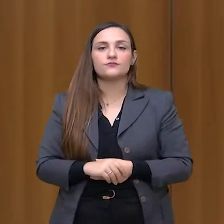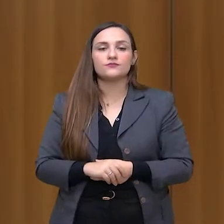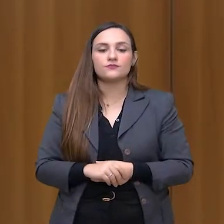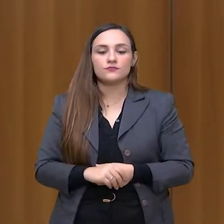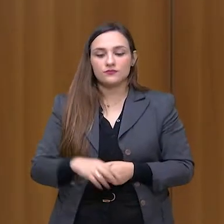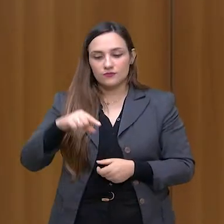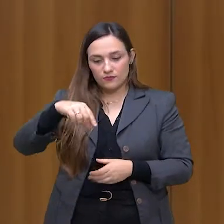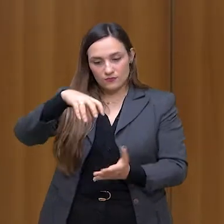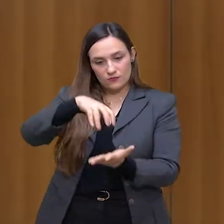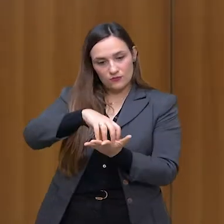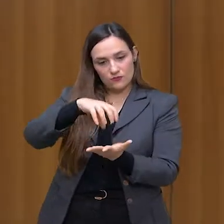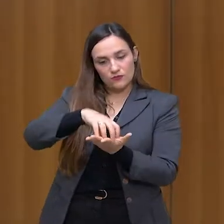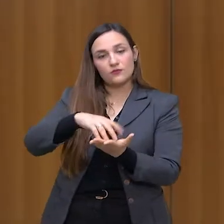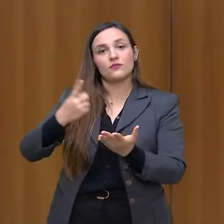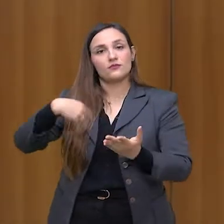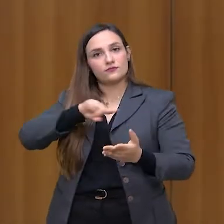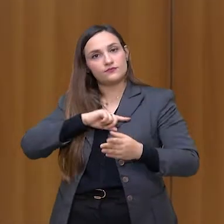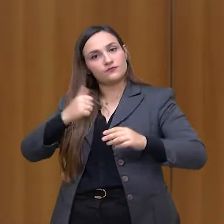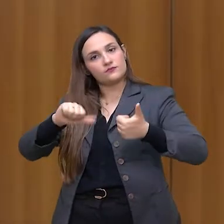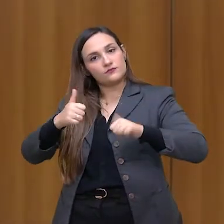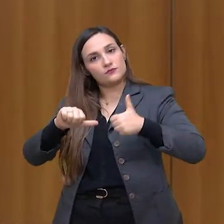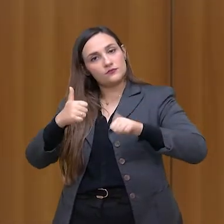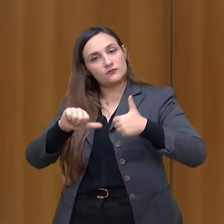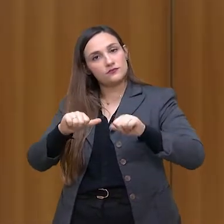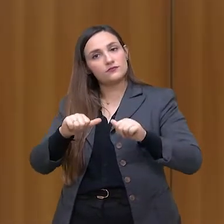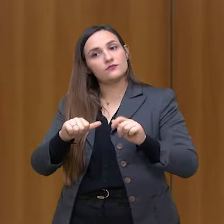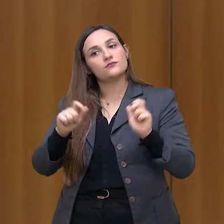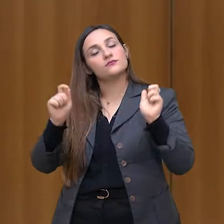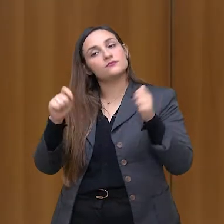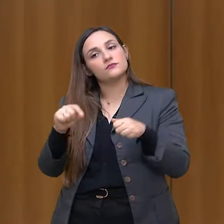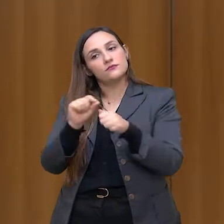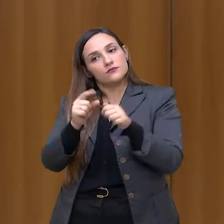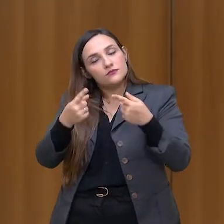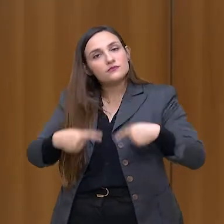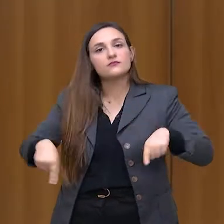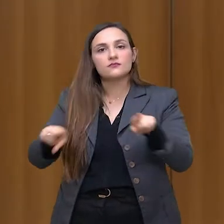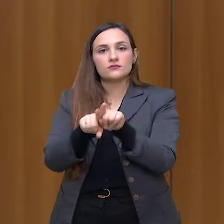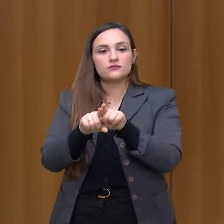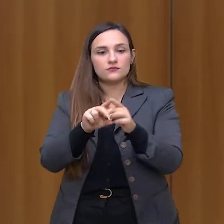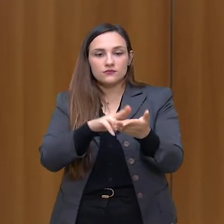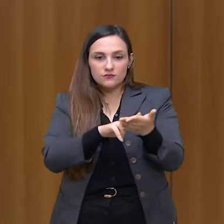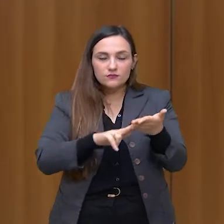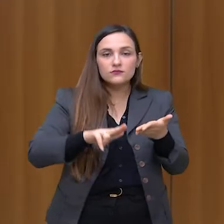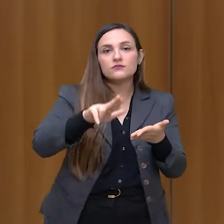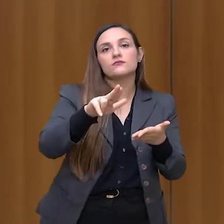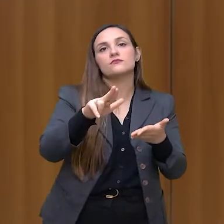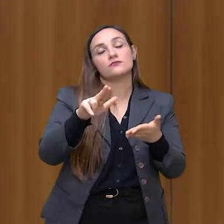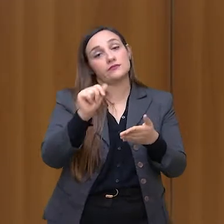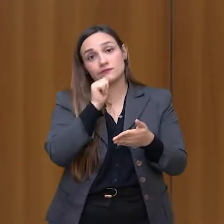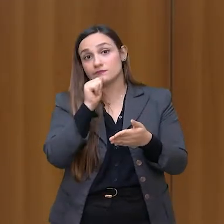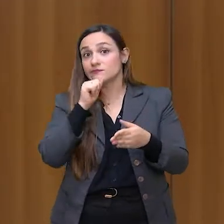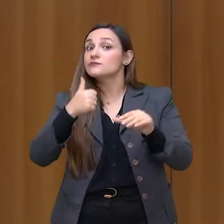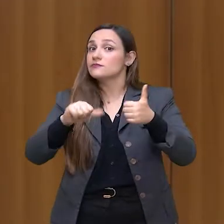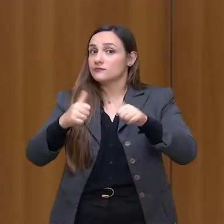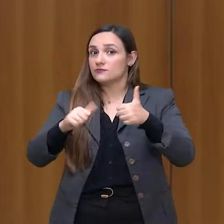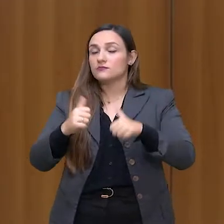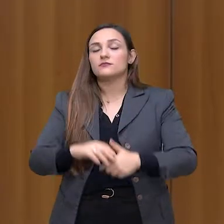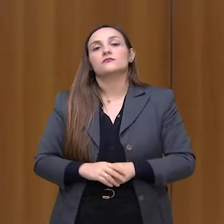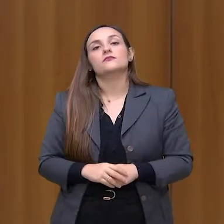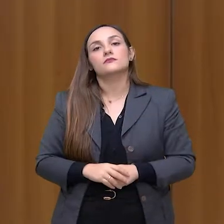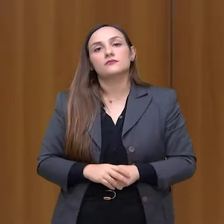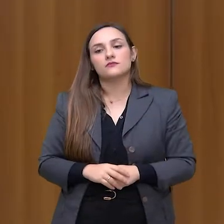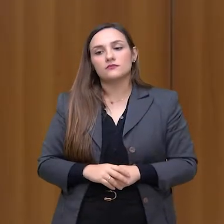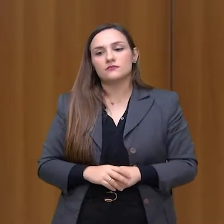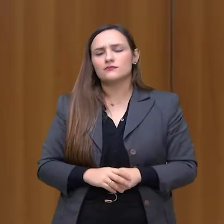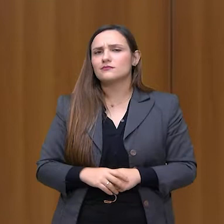núcleo, nós estamos avaliando a possibilidade de buscar parceria junto à universidade, ainda está em avaliação,